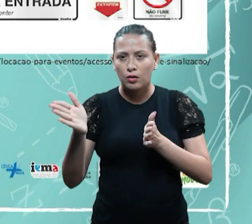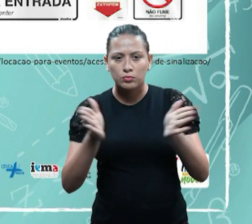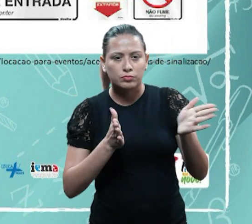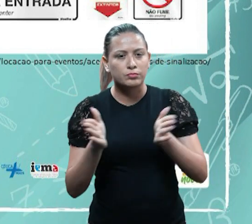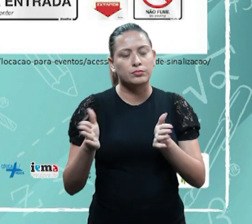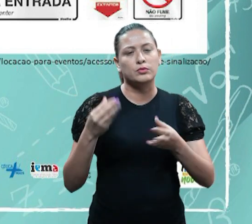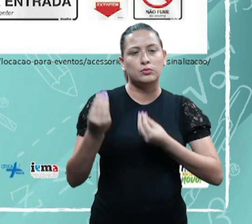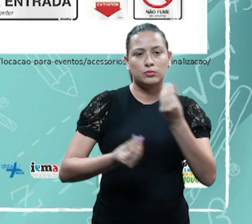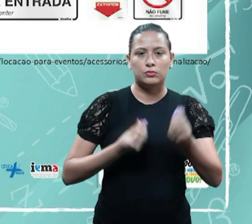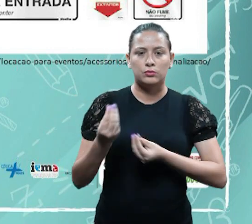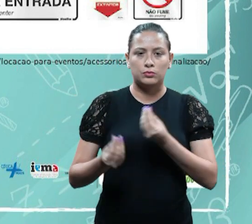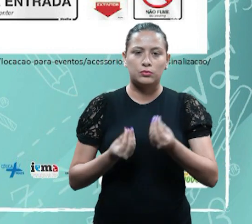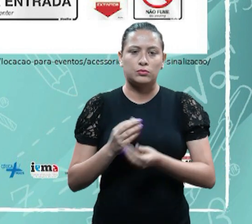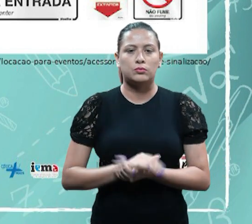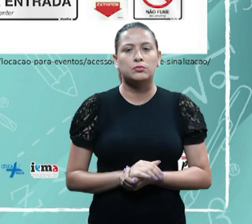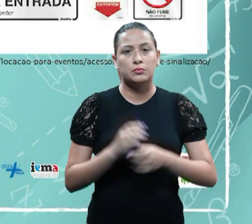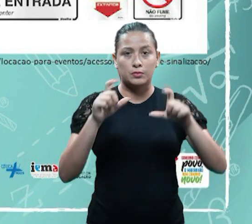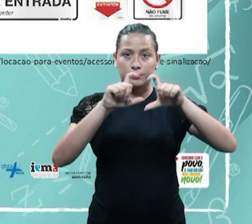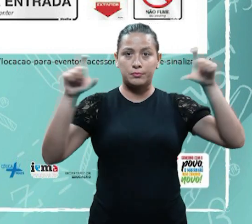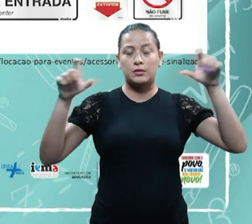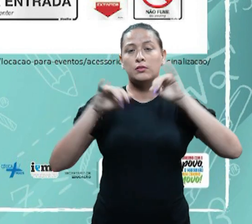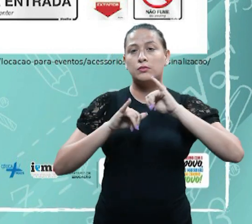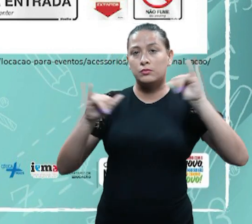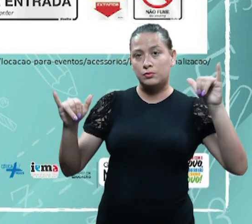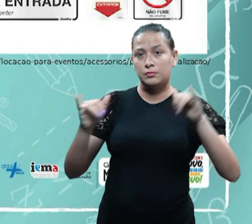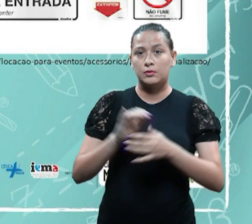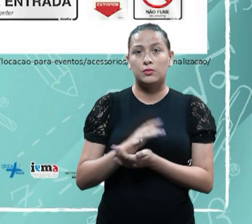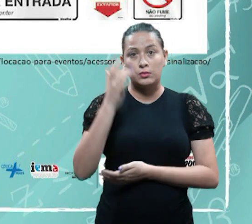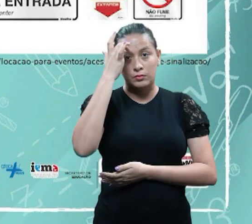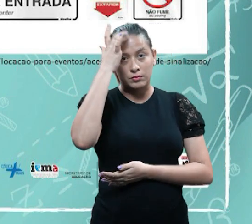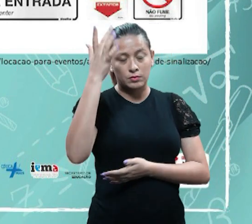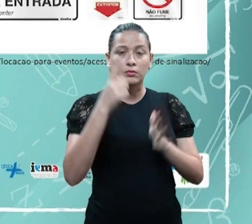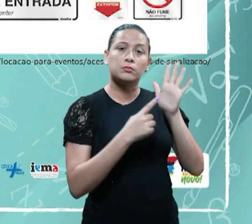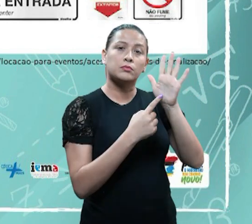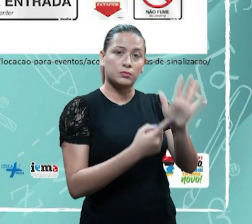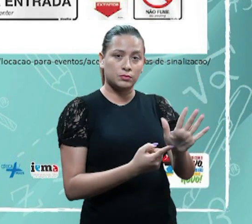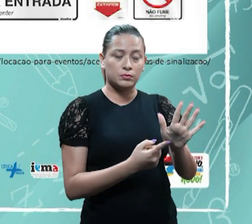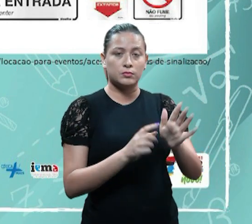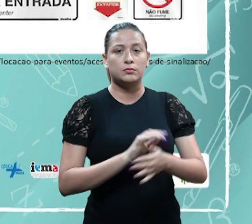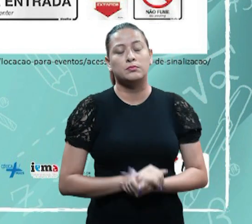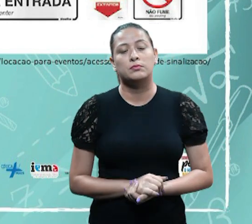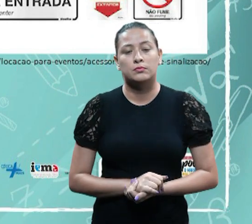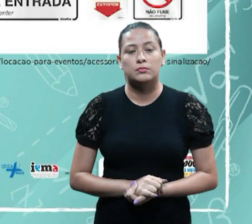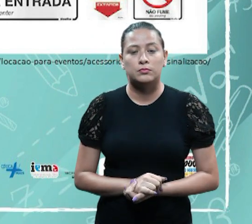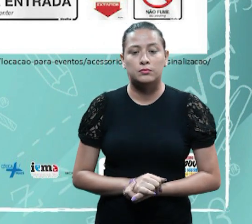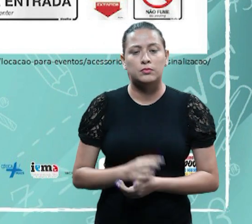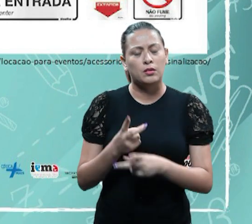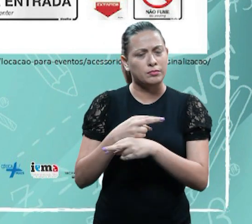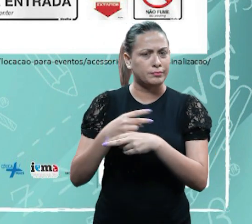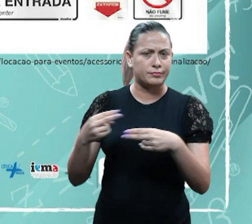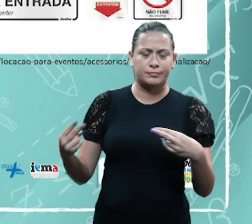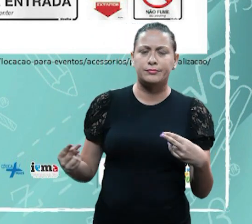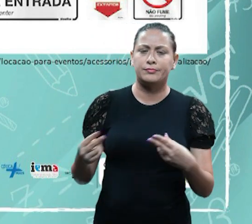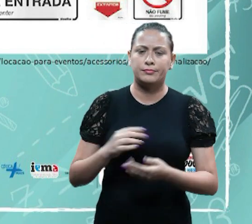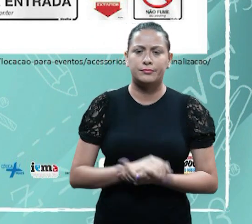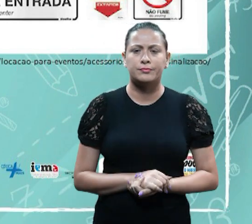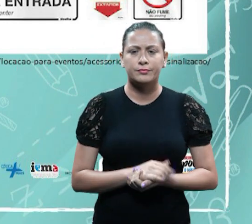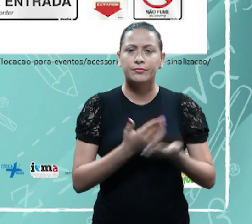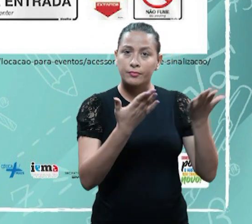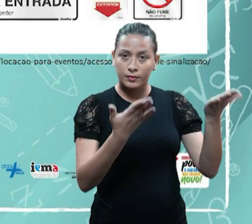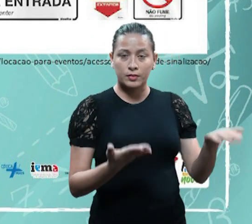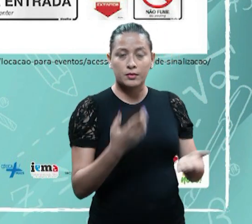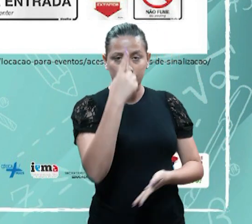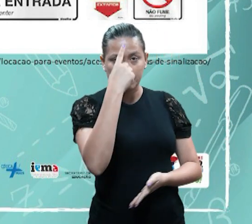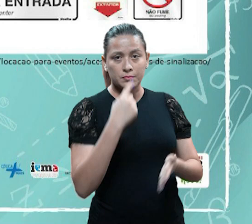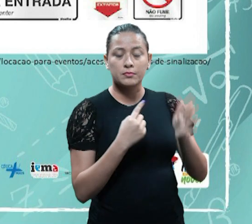de acesso e placas de orientação, que são faixas indicativas, painéis, banners, entre outros. Aqui a gente tem uma